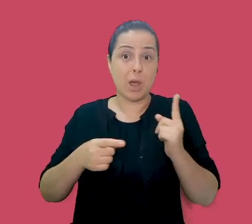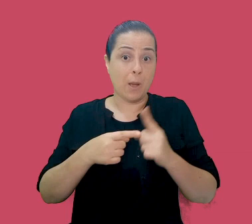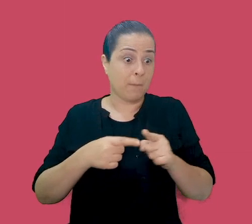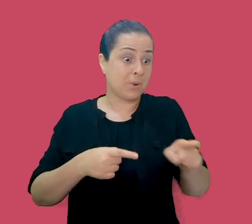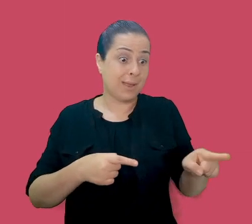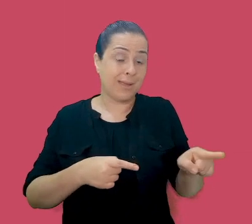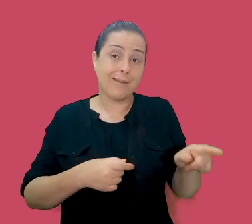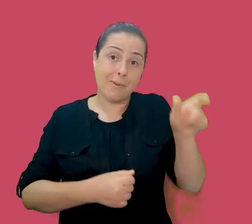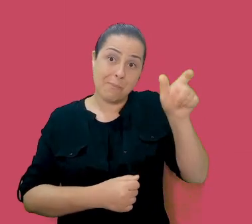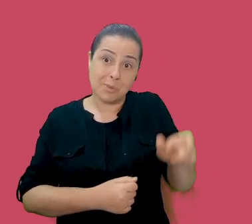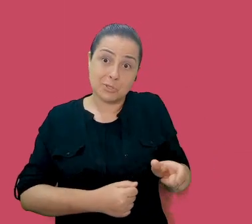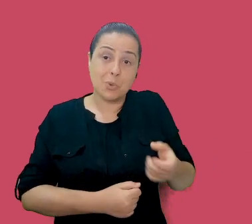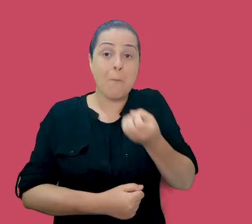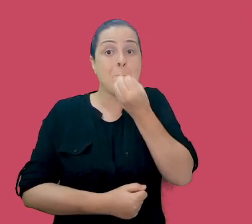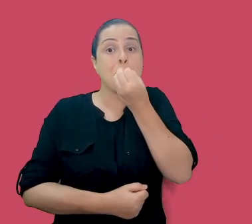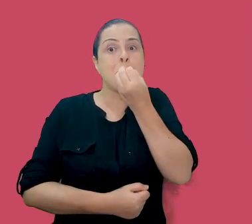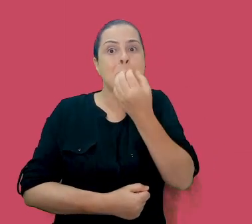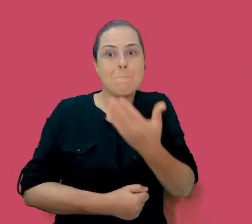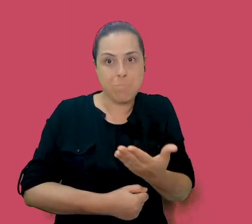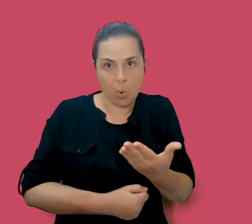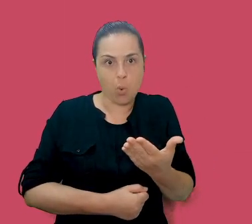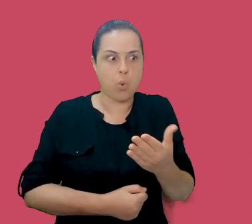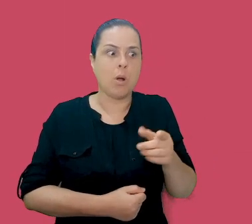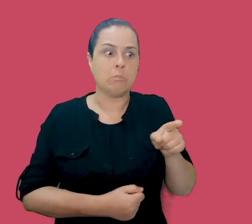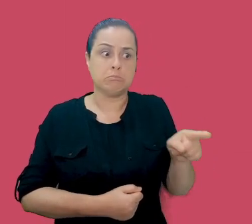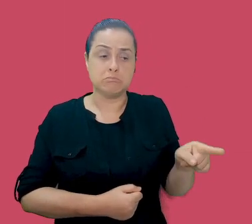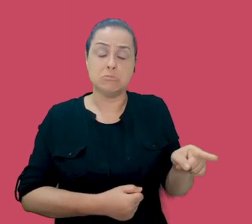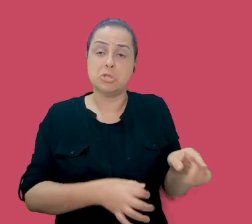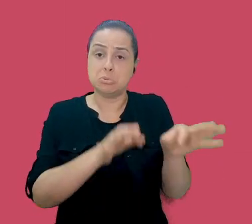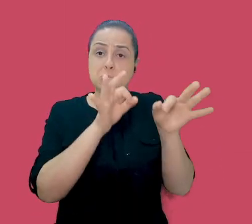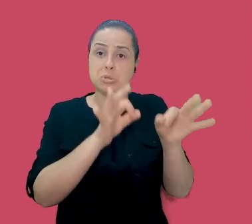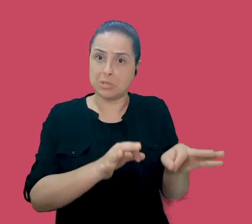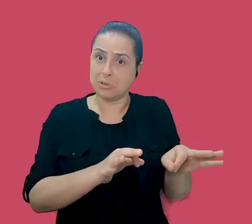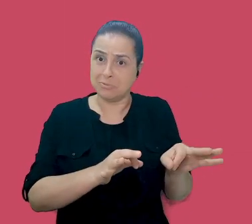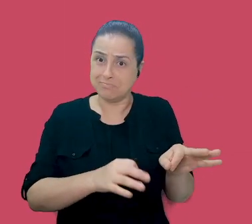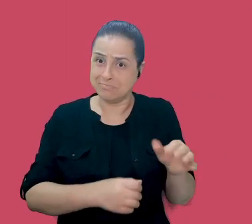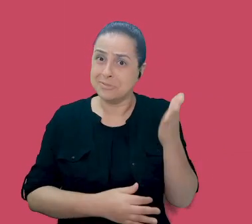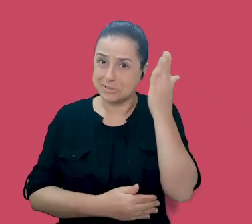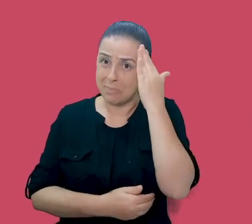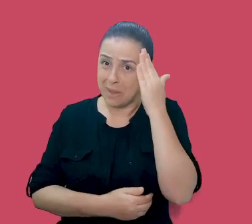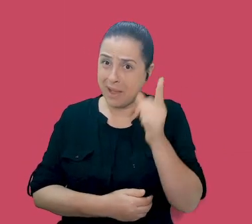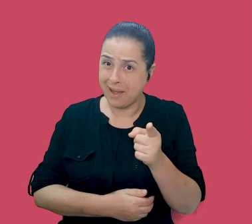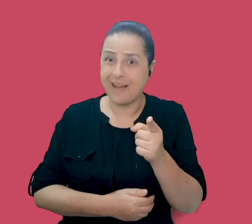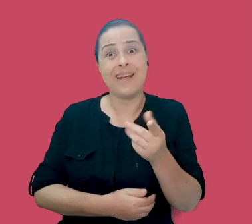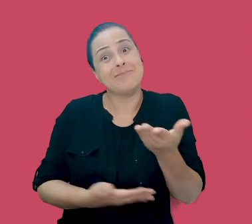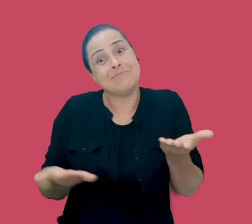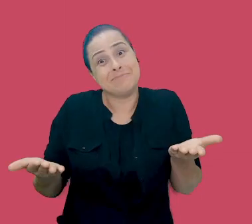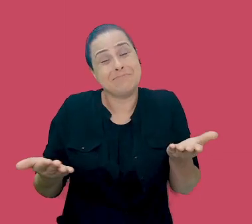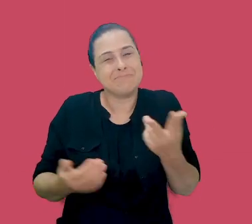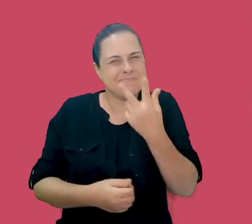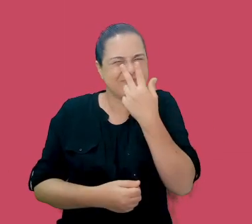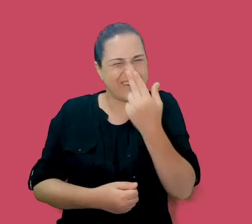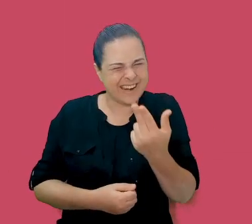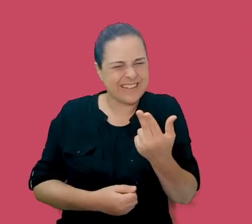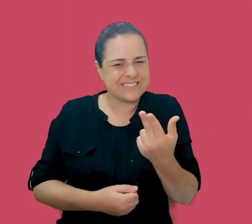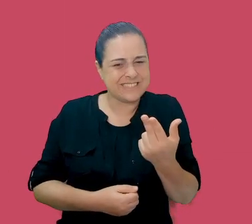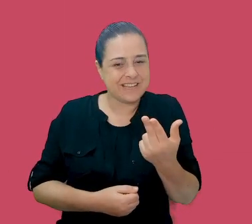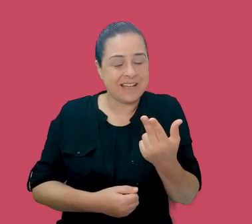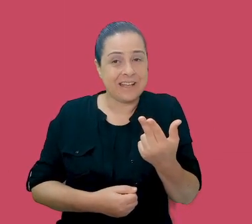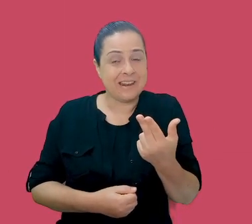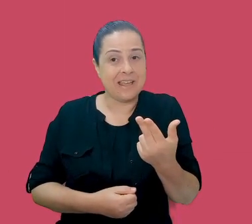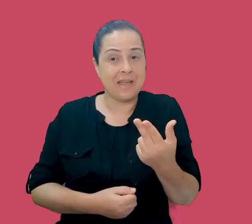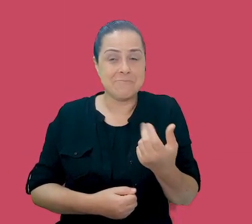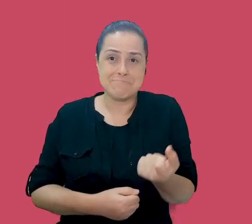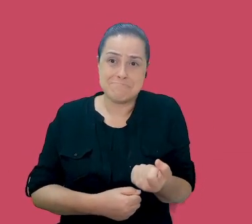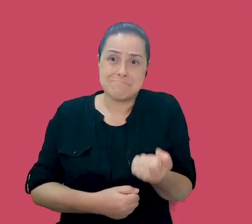dos good guys aí, se você tem uma ideia, tá? Porque o que acontece? Então, é meio assustador